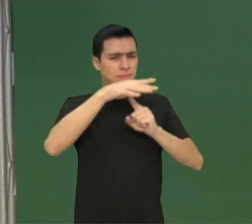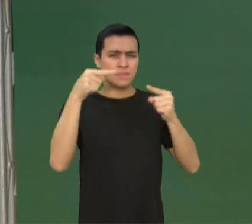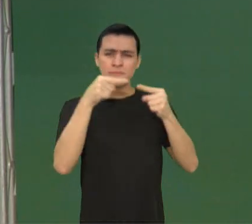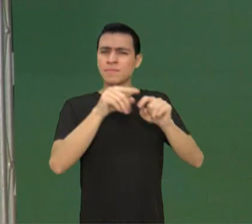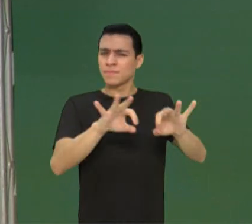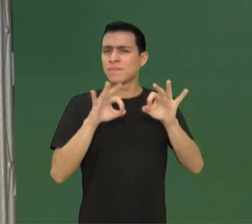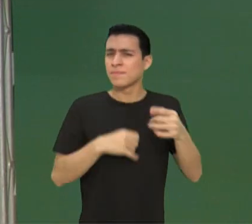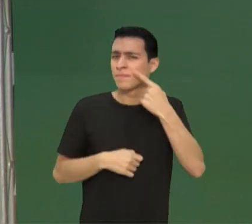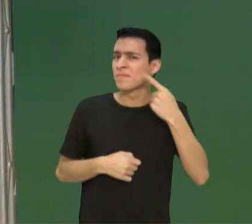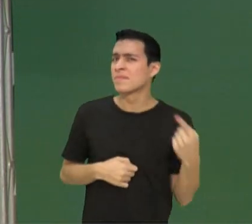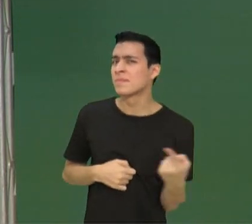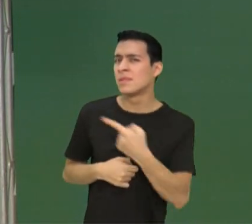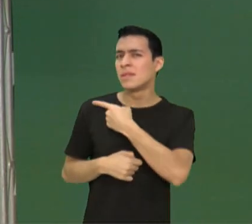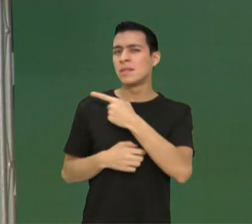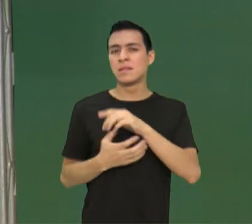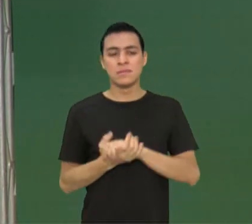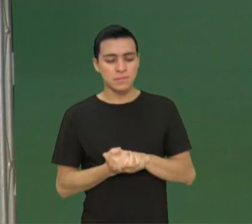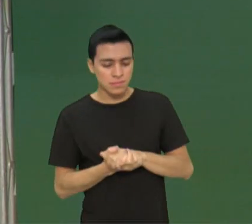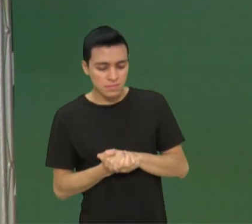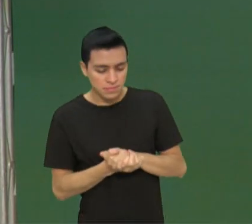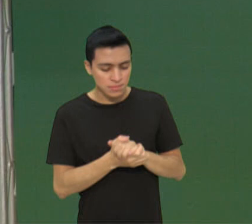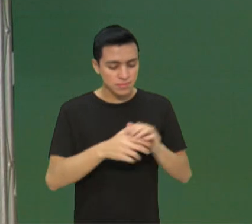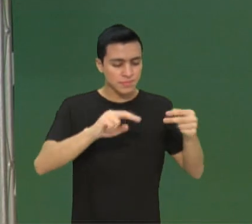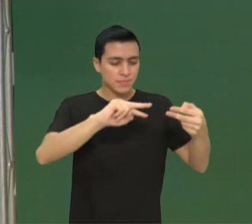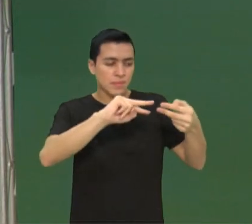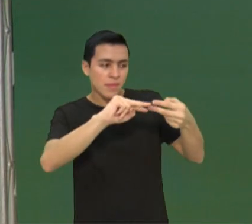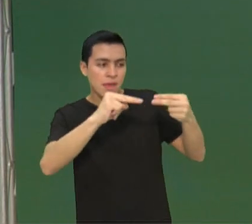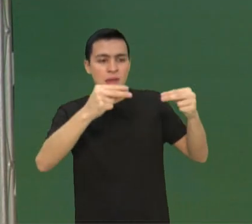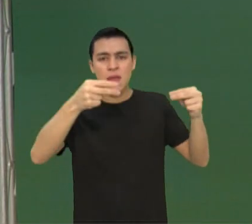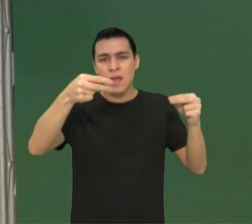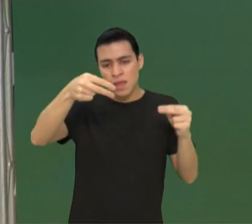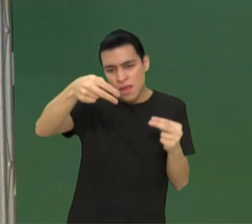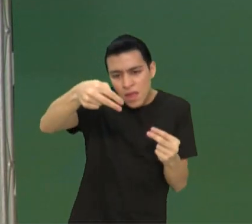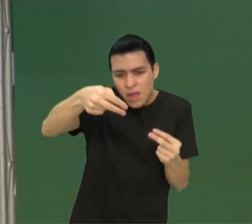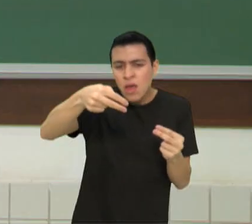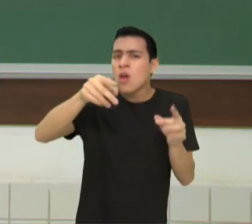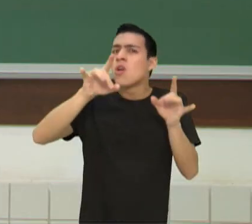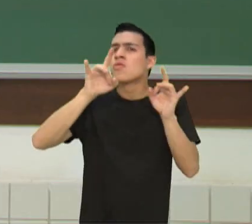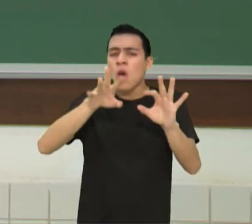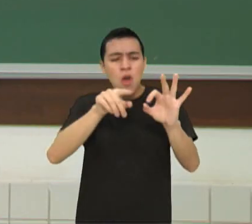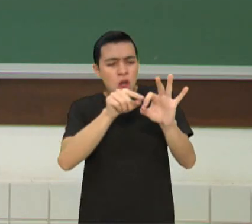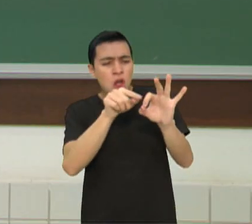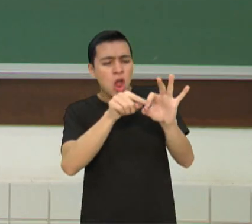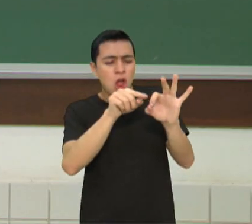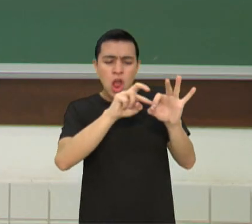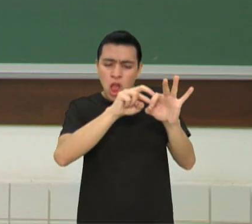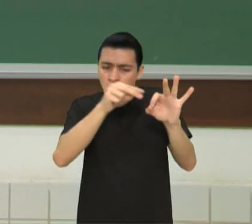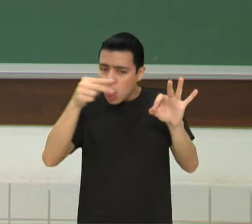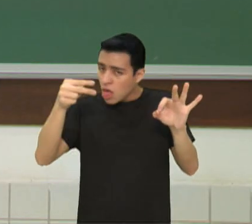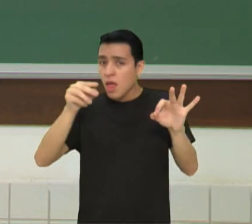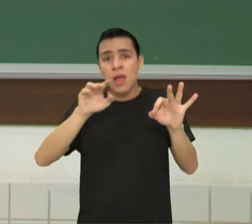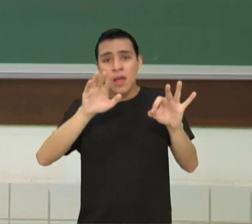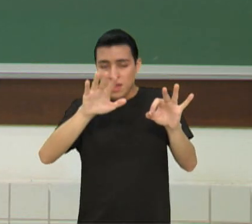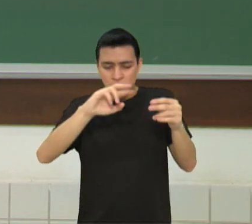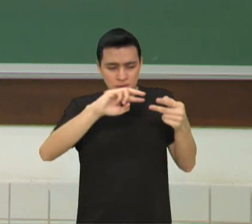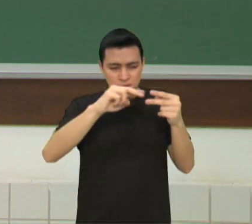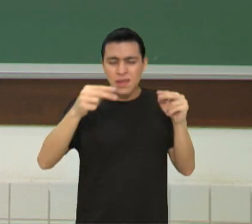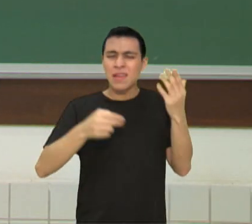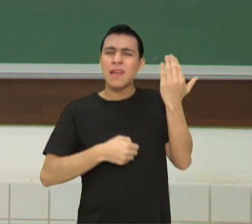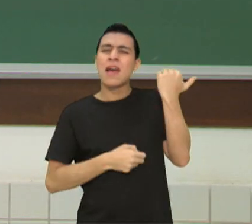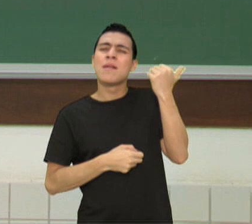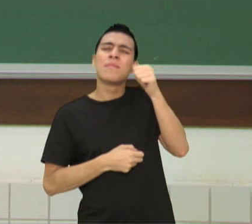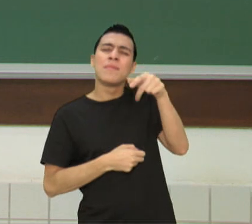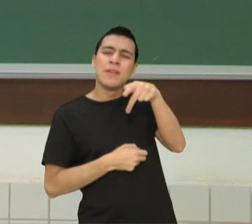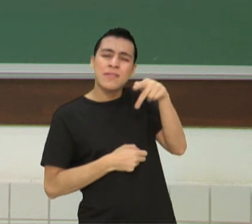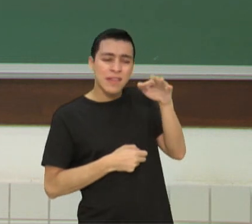isso. Qual que é a estrutura desse DNA? É só ele que existe no núcleo? Não. Então o DNA, a professora Franciele já falou para vocês.